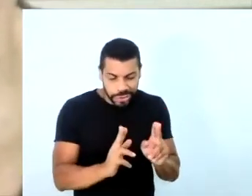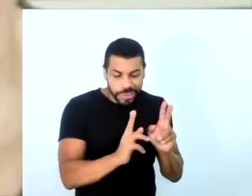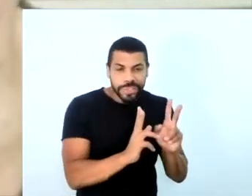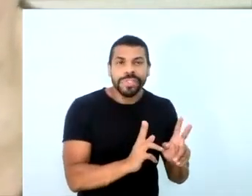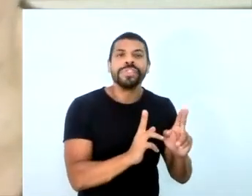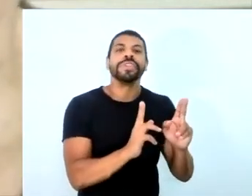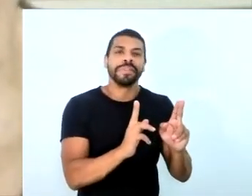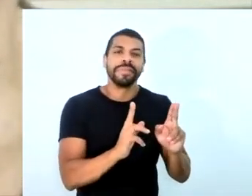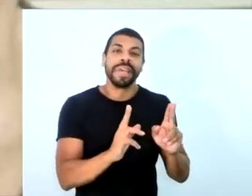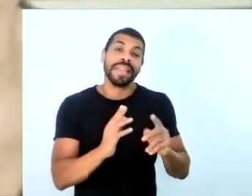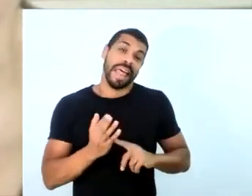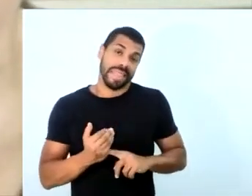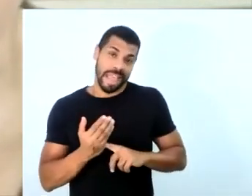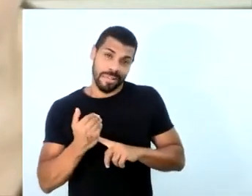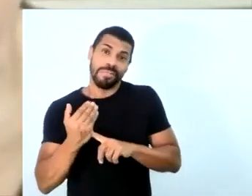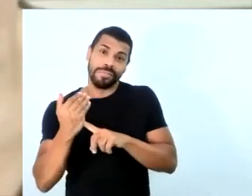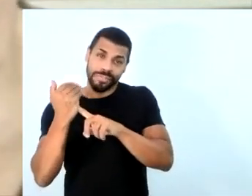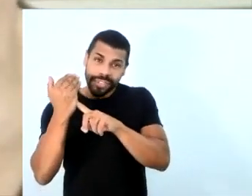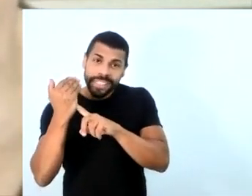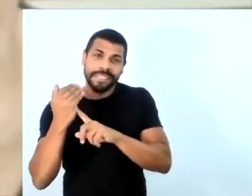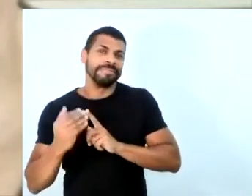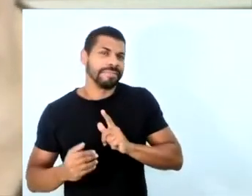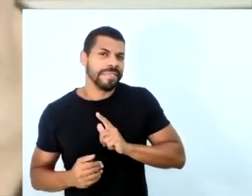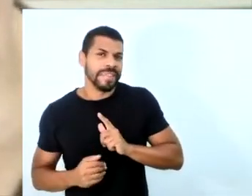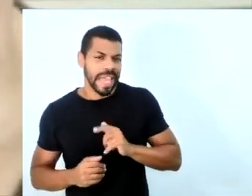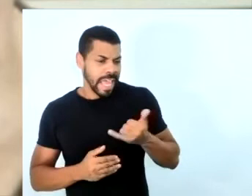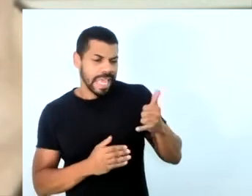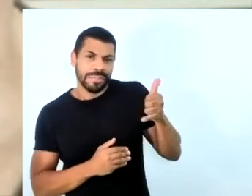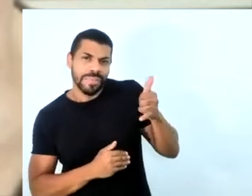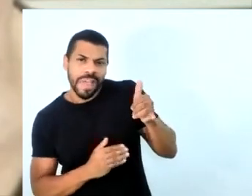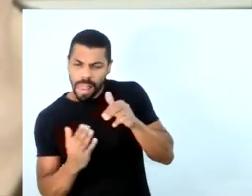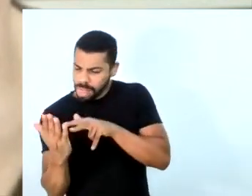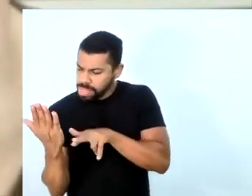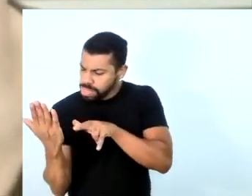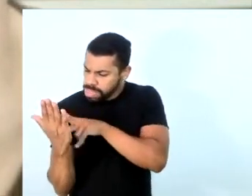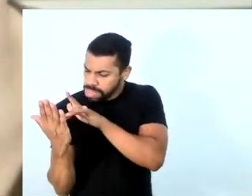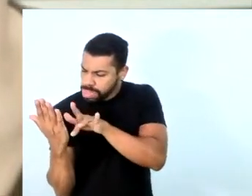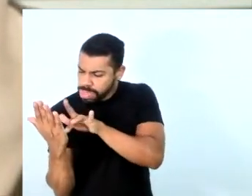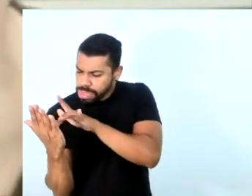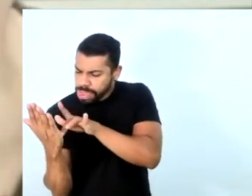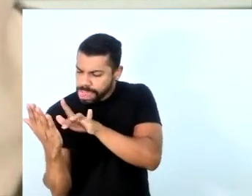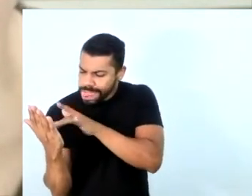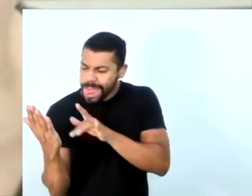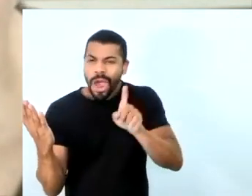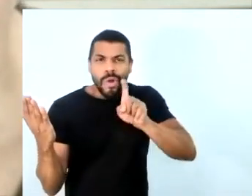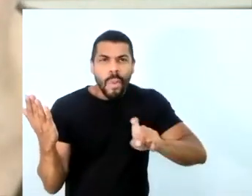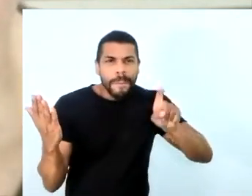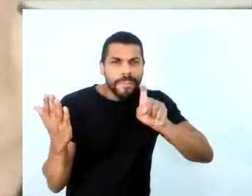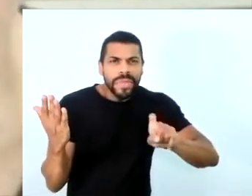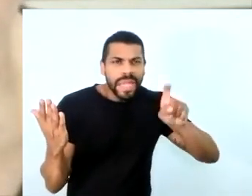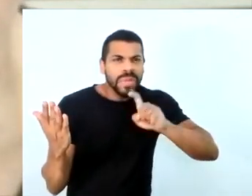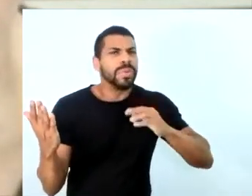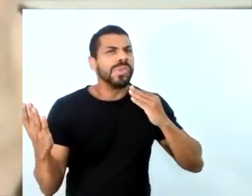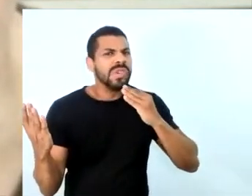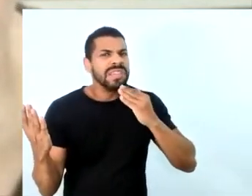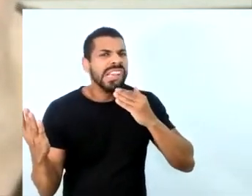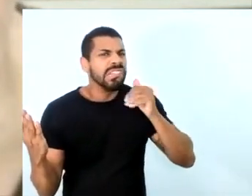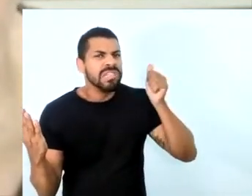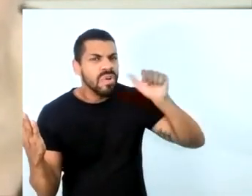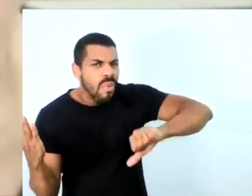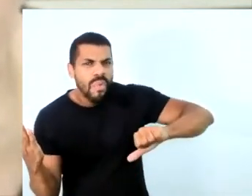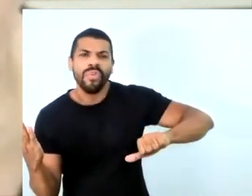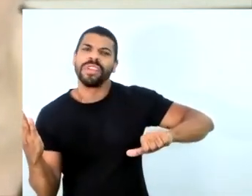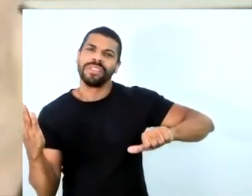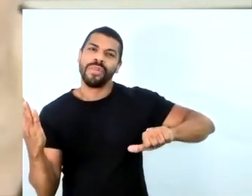ausência de tecnologia. Eu vi gente editando no celular, eu vi gente editando com um computador ruim. O